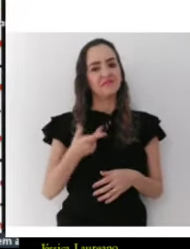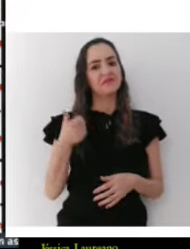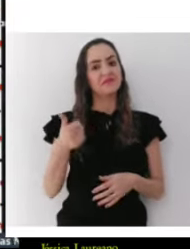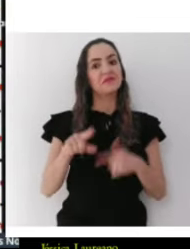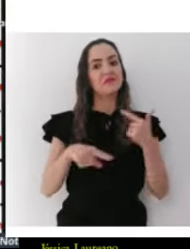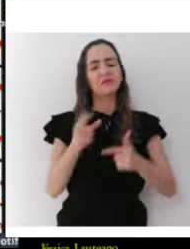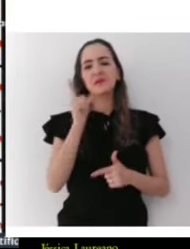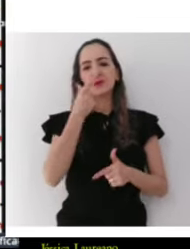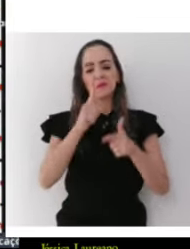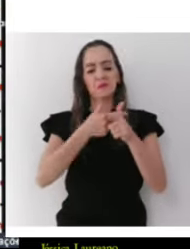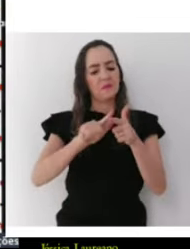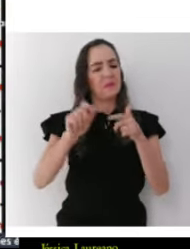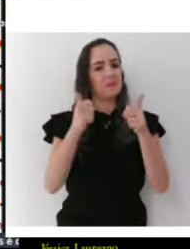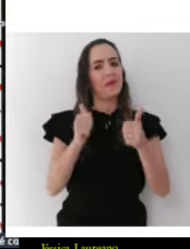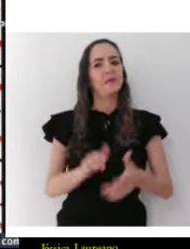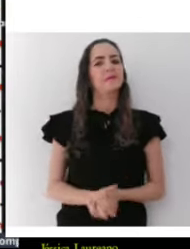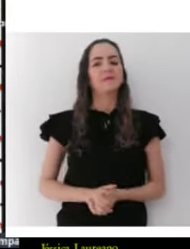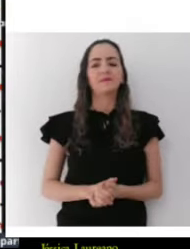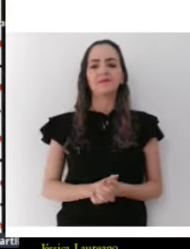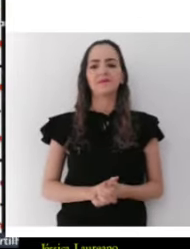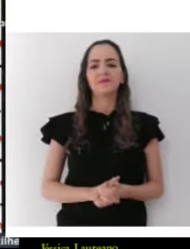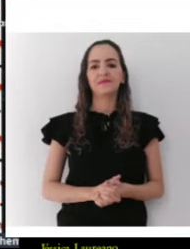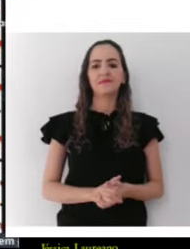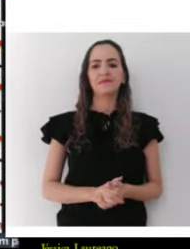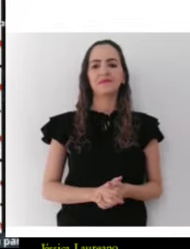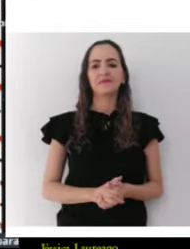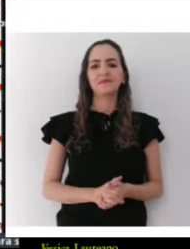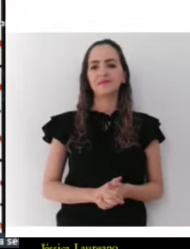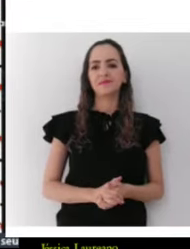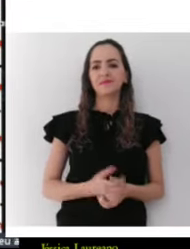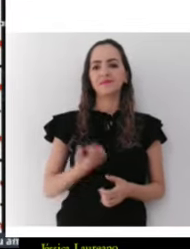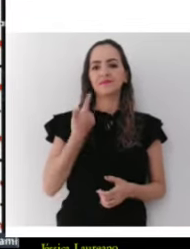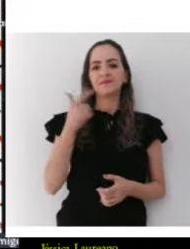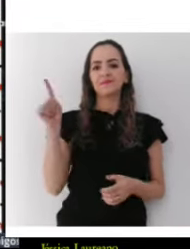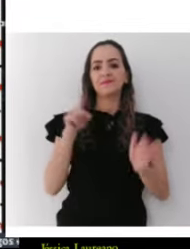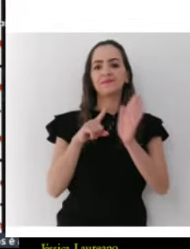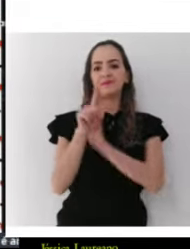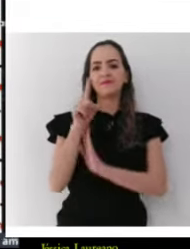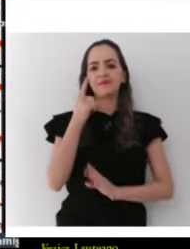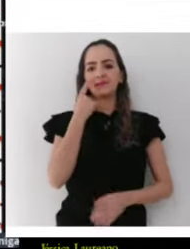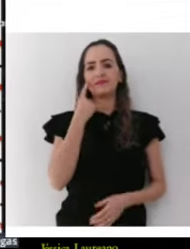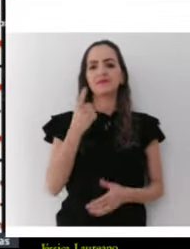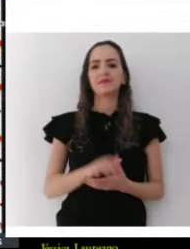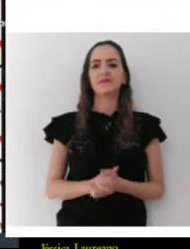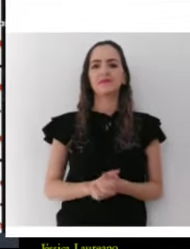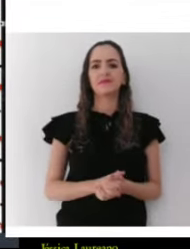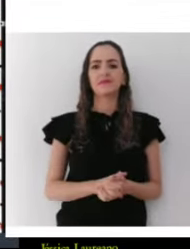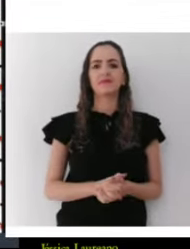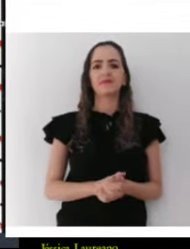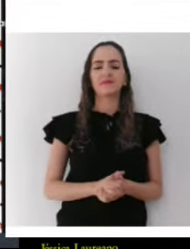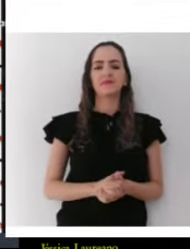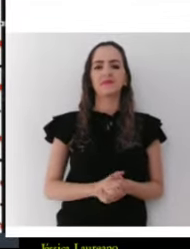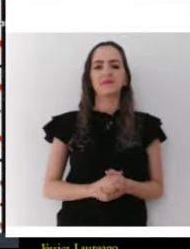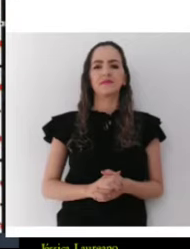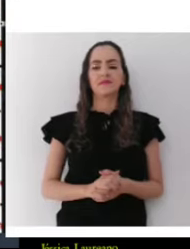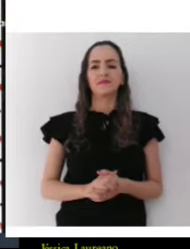Próximo slide. Próximo slide não. Próxima questão que está no mesmo slide. Uma garrafa, agora essa outra garrafa aqui.